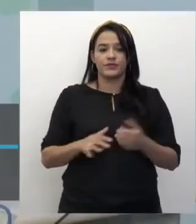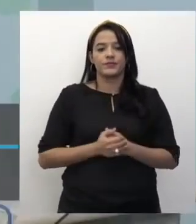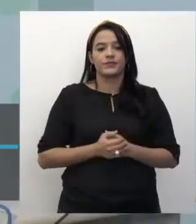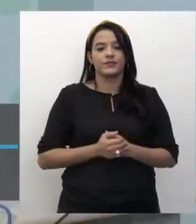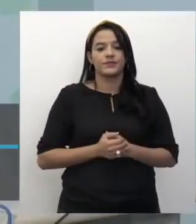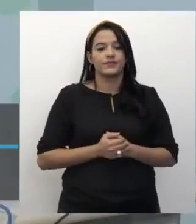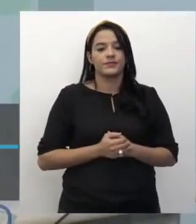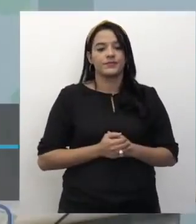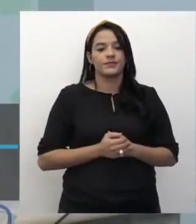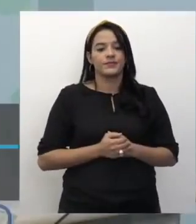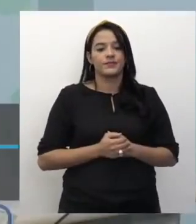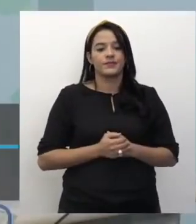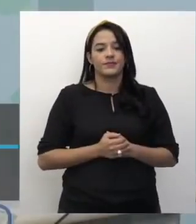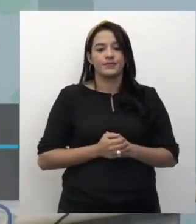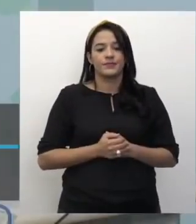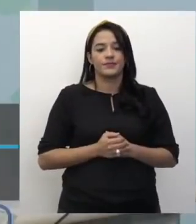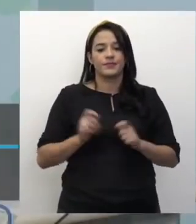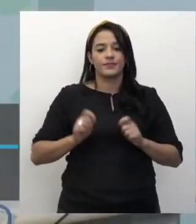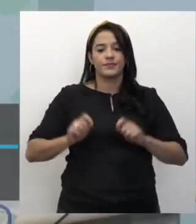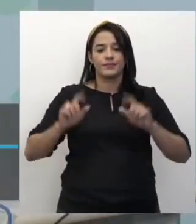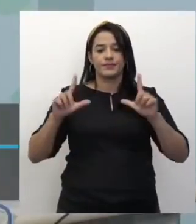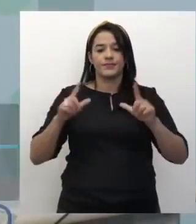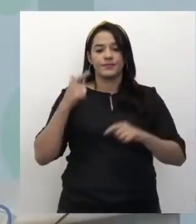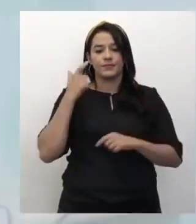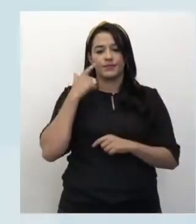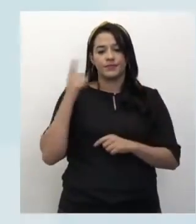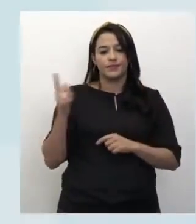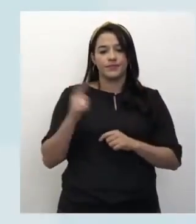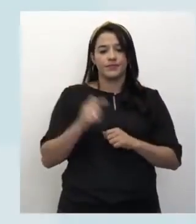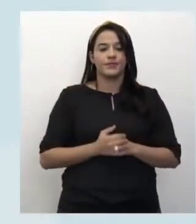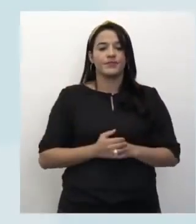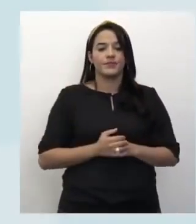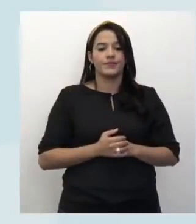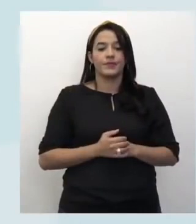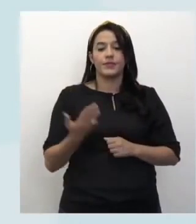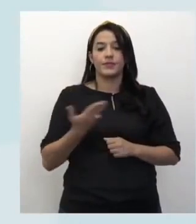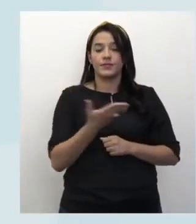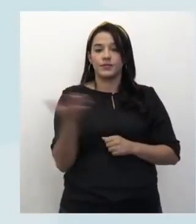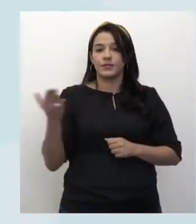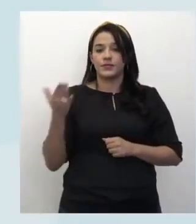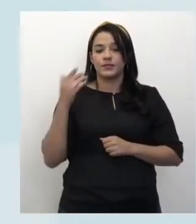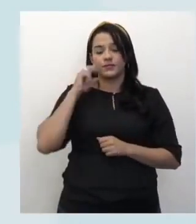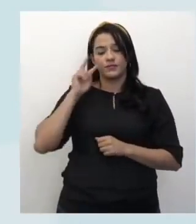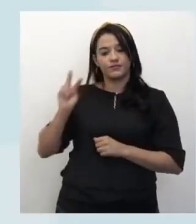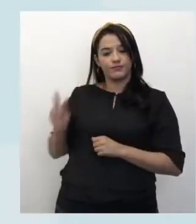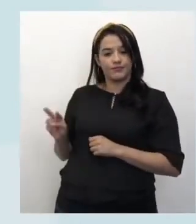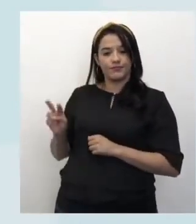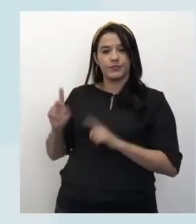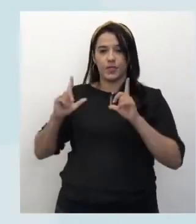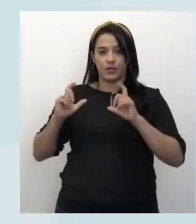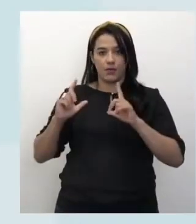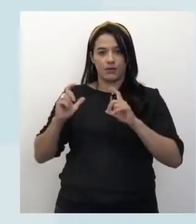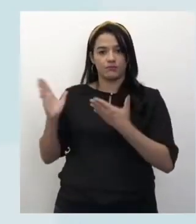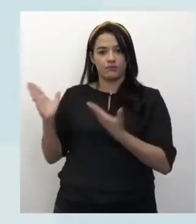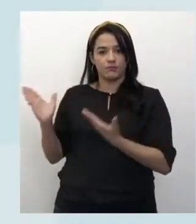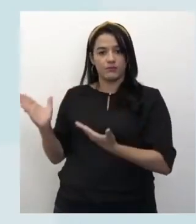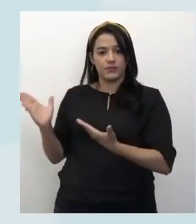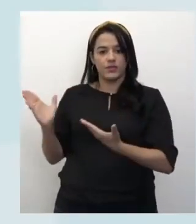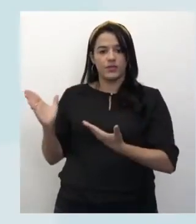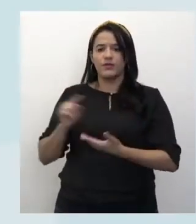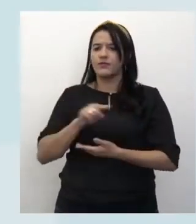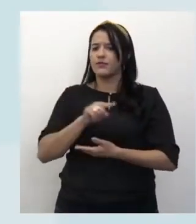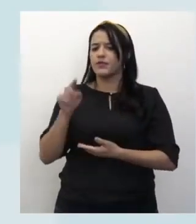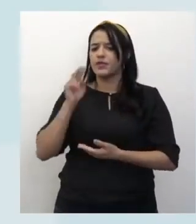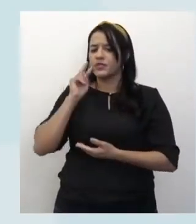lá. Então vamos lá. Então, ó, a gente quer saber de vocês aí, olhando essa imagem, né? Que tipo de paisagem